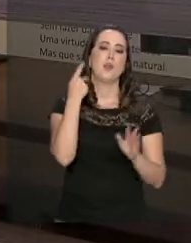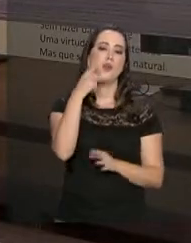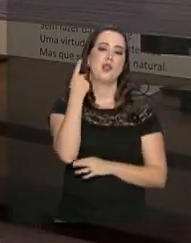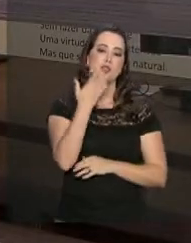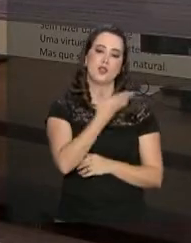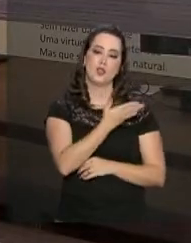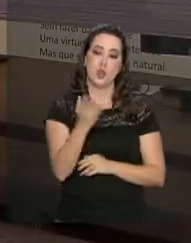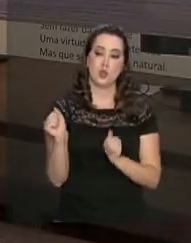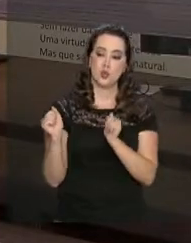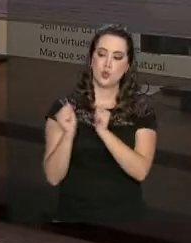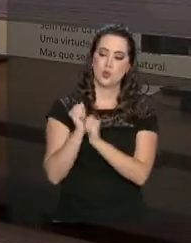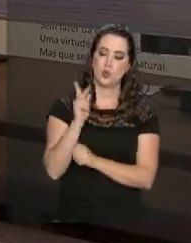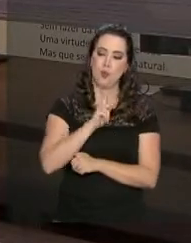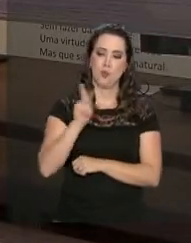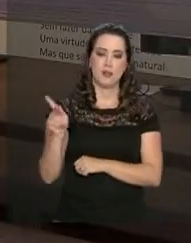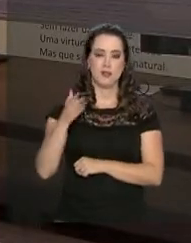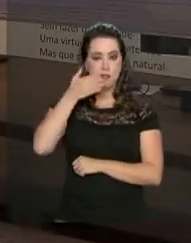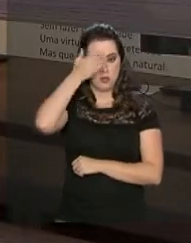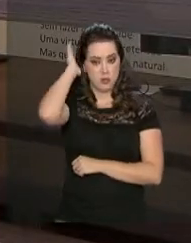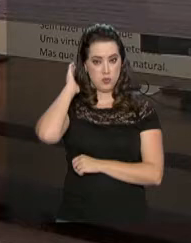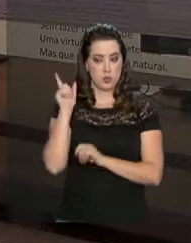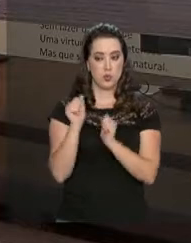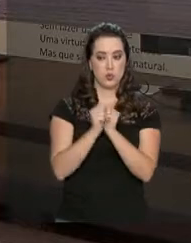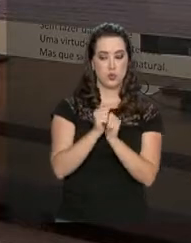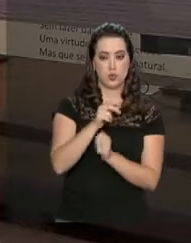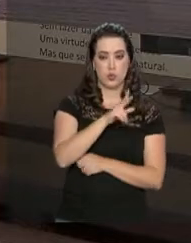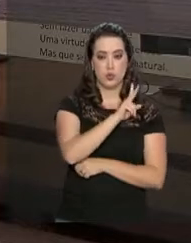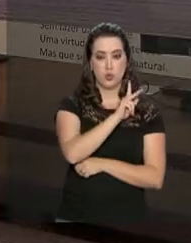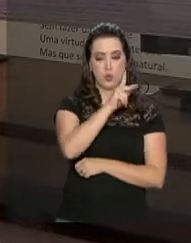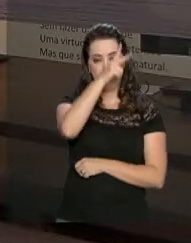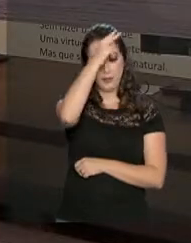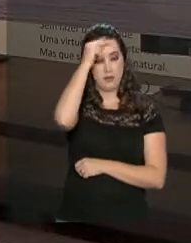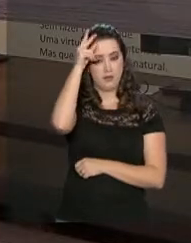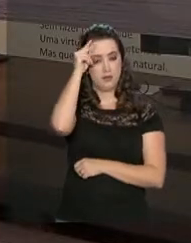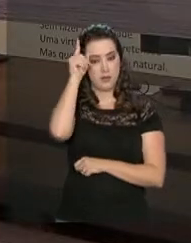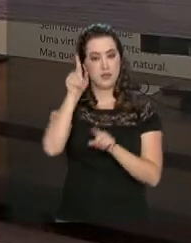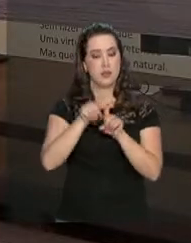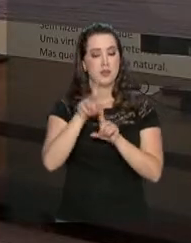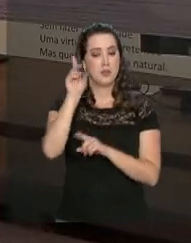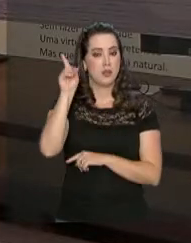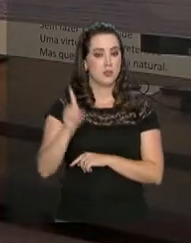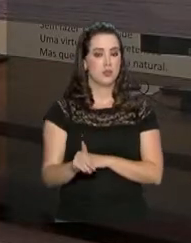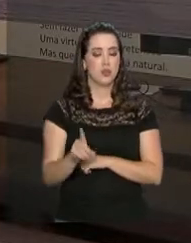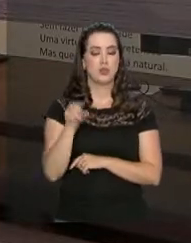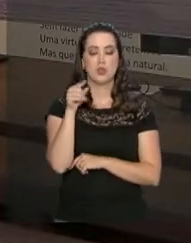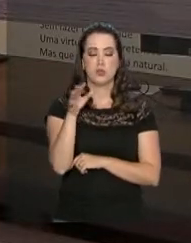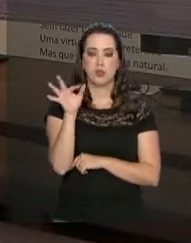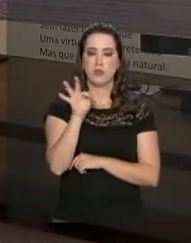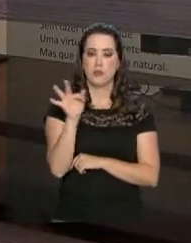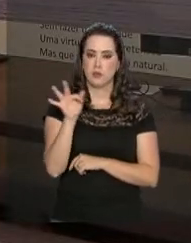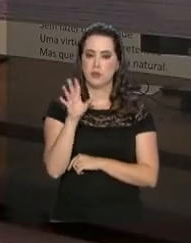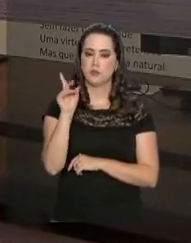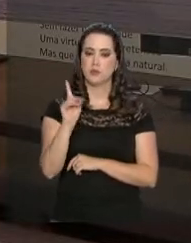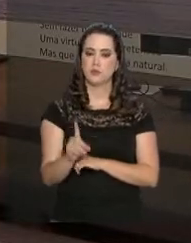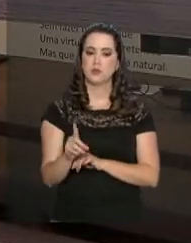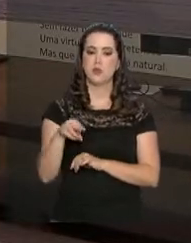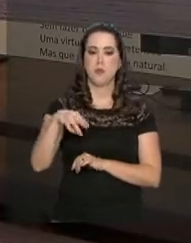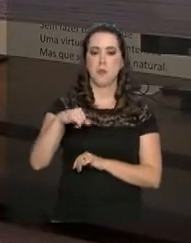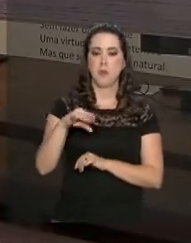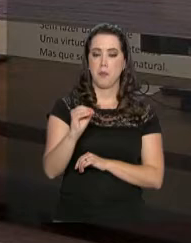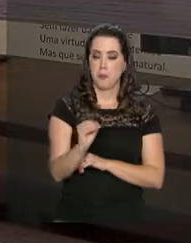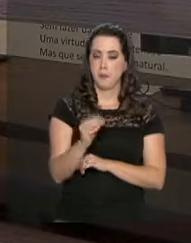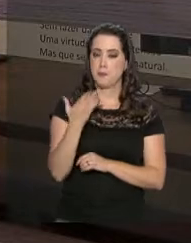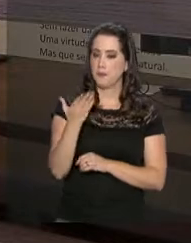o presidente da República, o prefeito da cidade, Caio Gianni, e o diretor da Faculdade de Direito de Itu, Mário Antônio